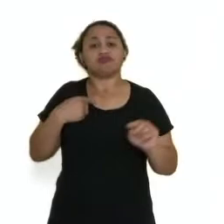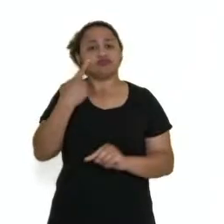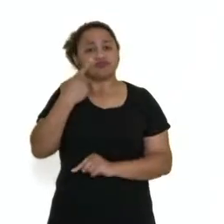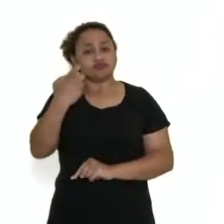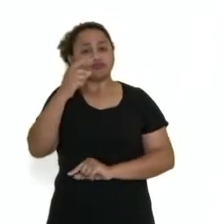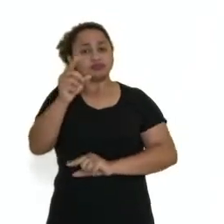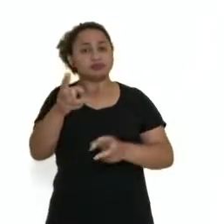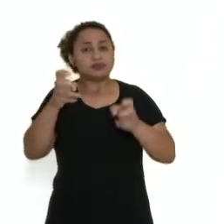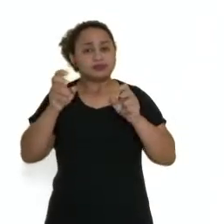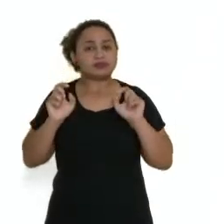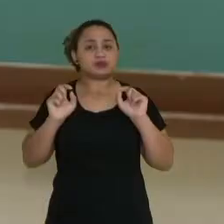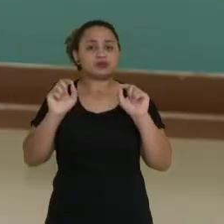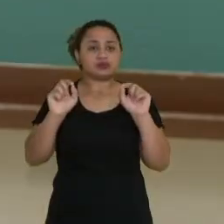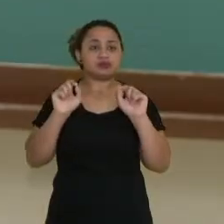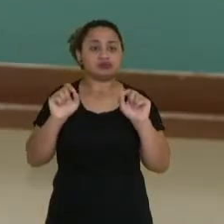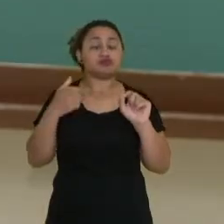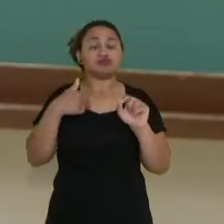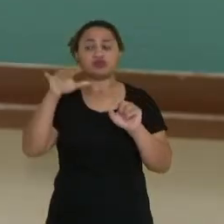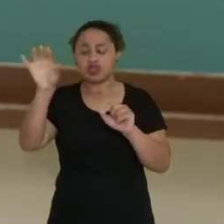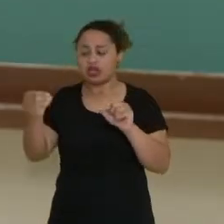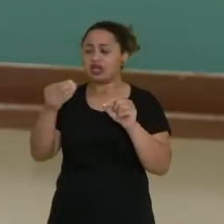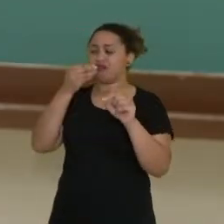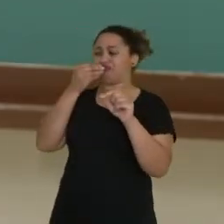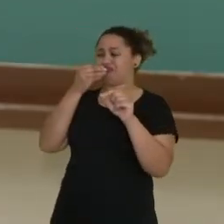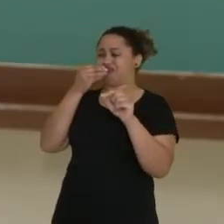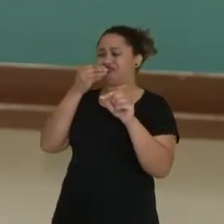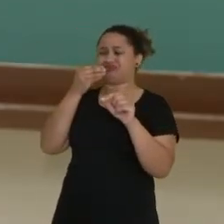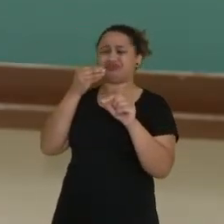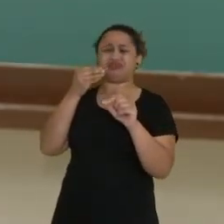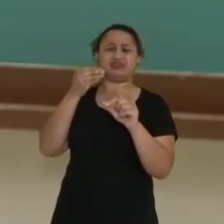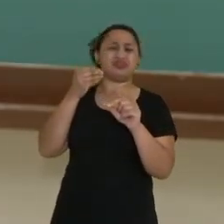notar? Que ao provar as uvas, o que ela diz?